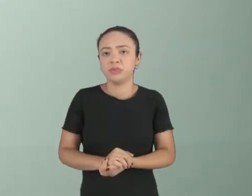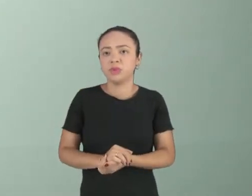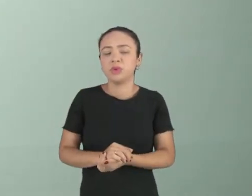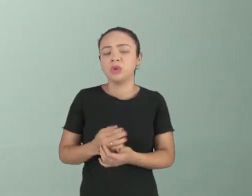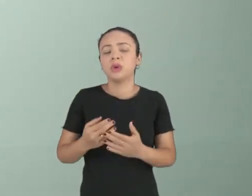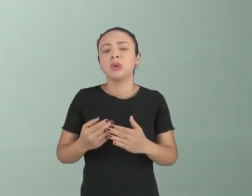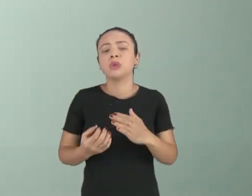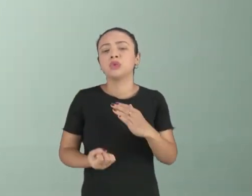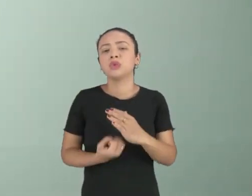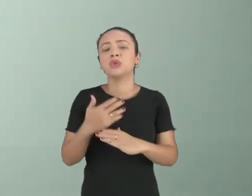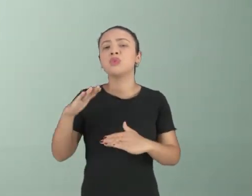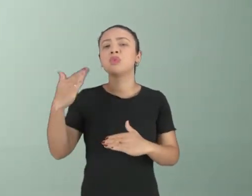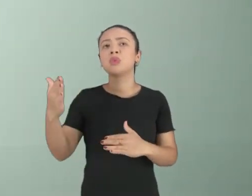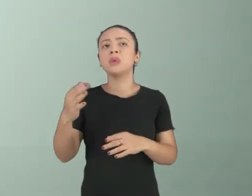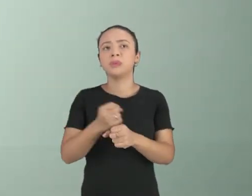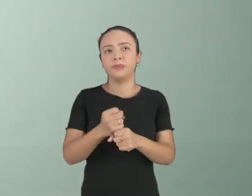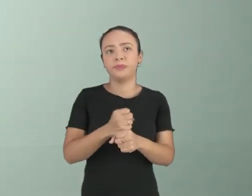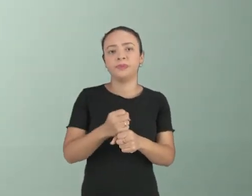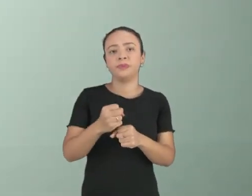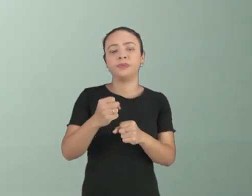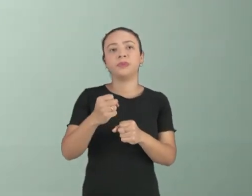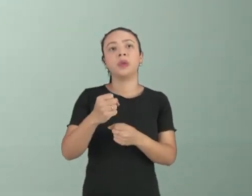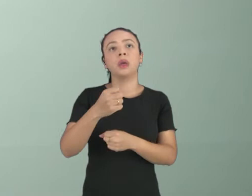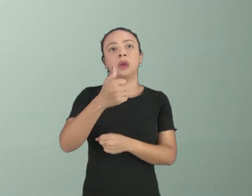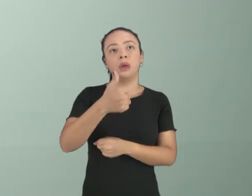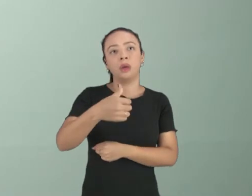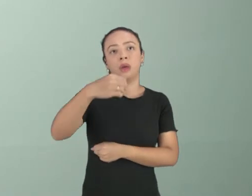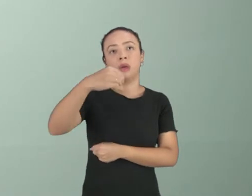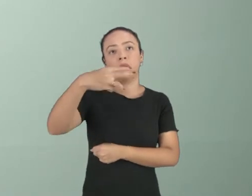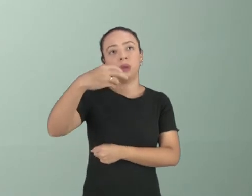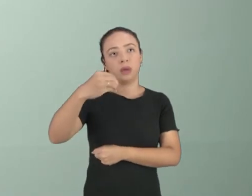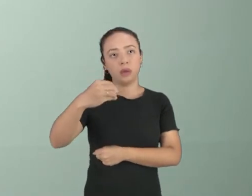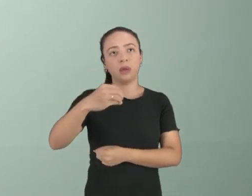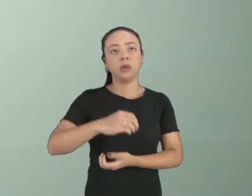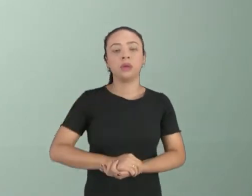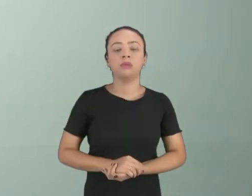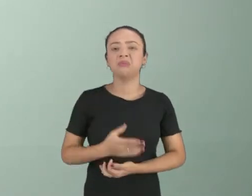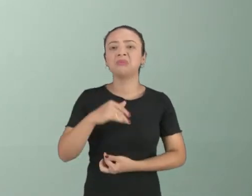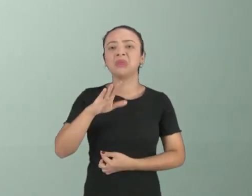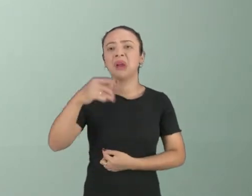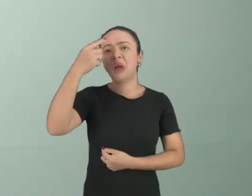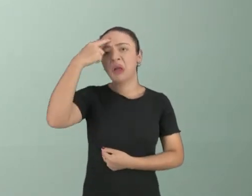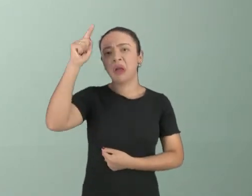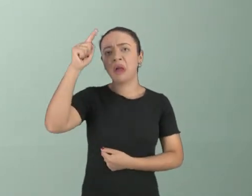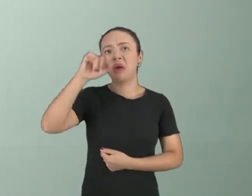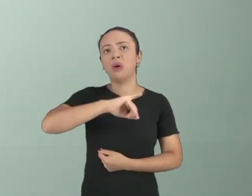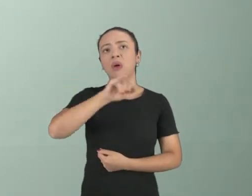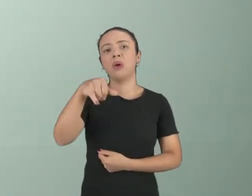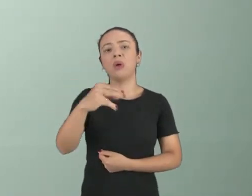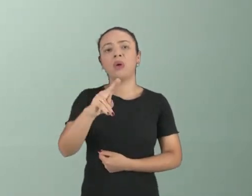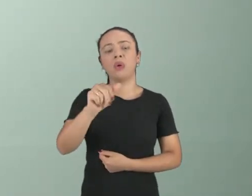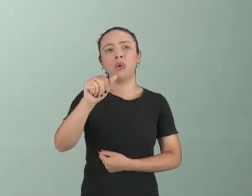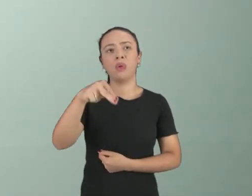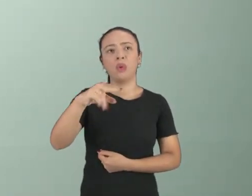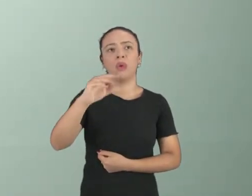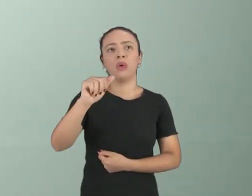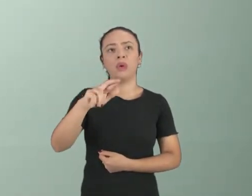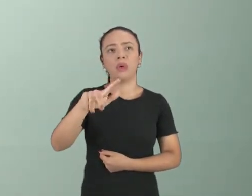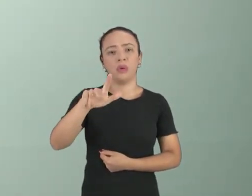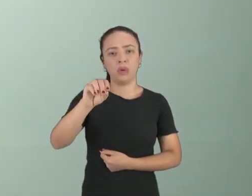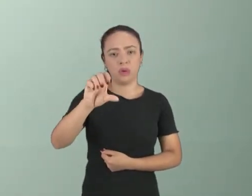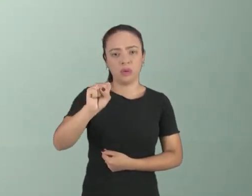surgiu o futsal? Na década de 30. Quem foi que criou, né, essa modalidade esportiva? Foi Juan Carlos Seriani,